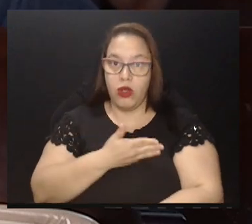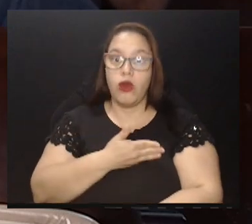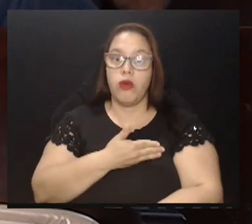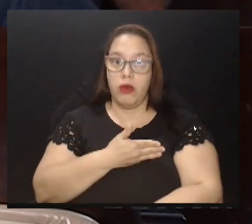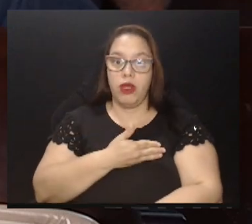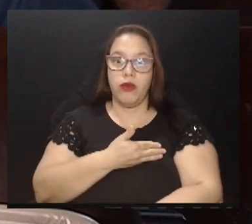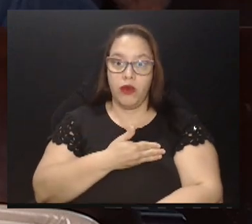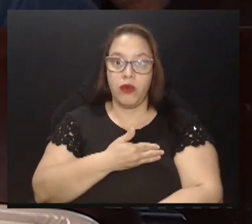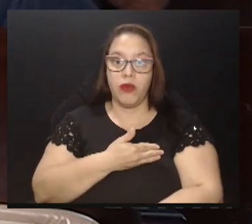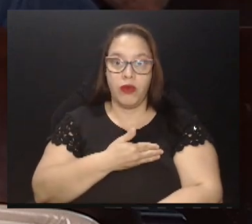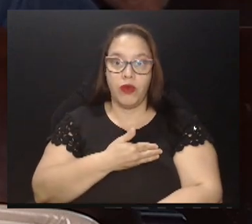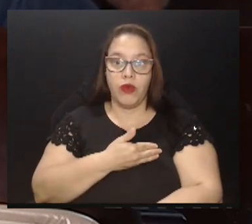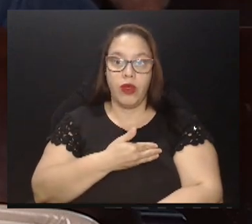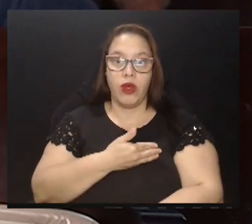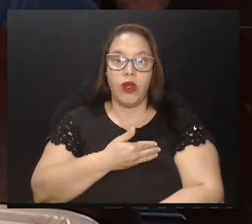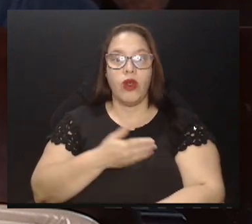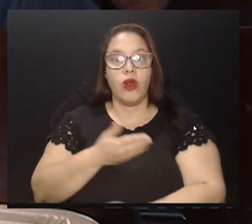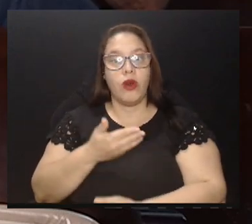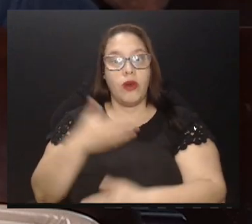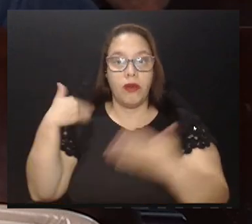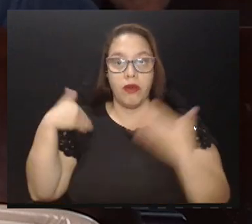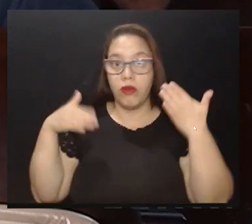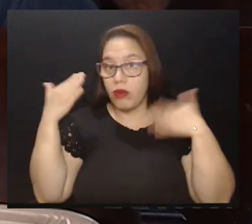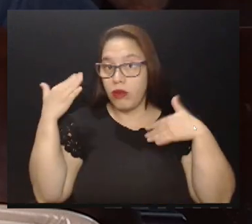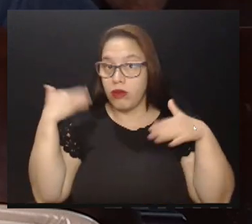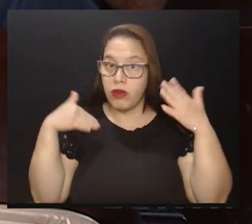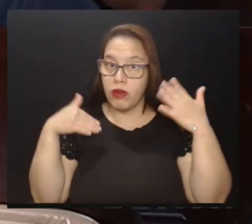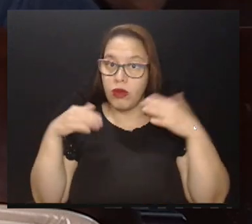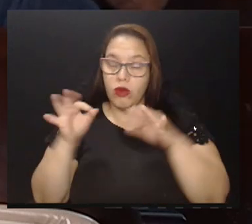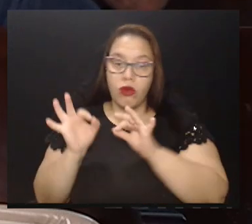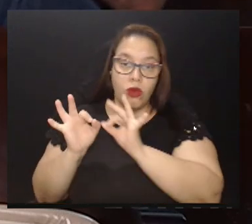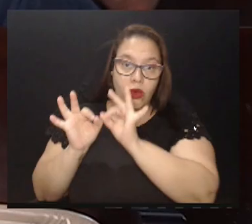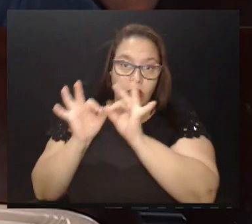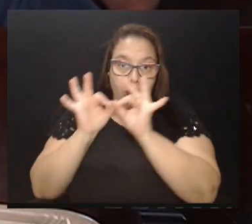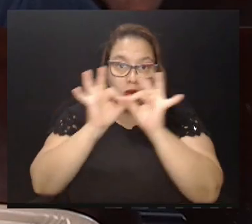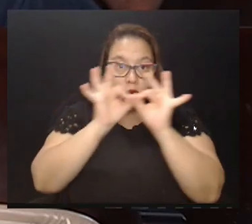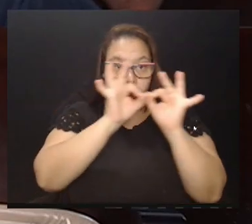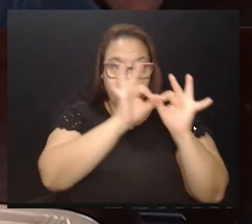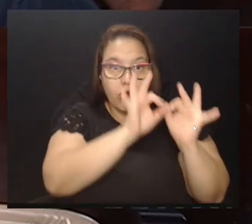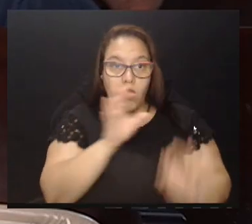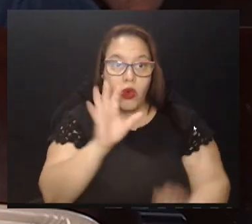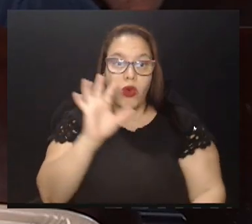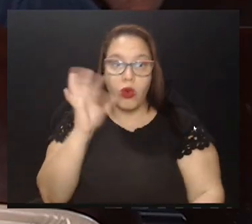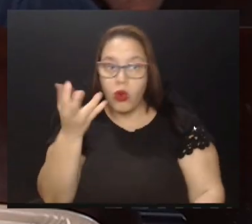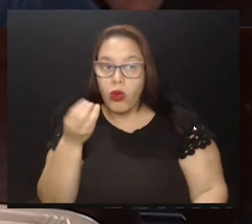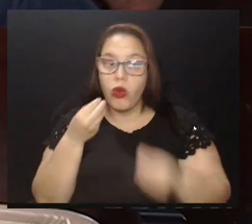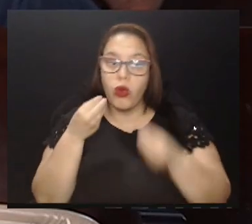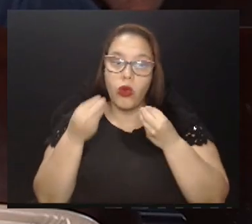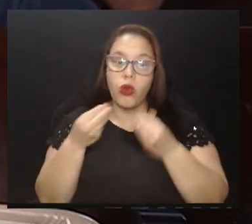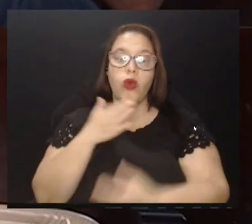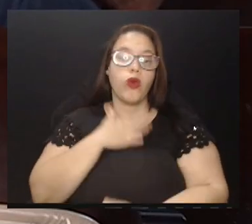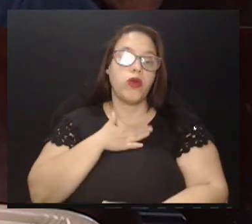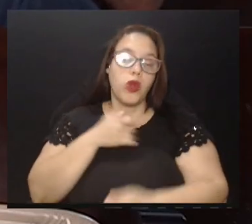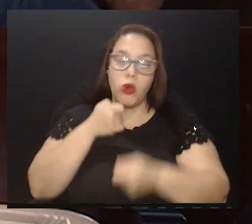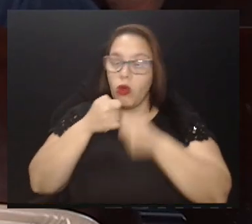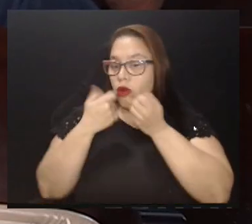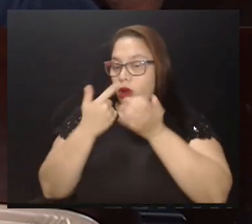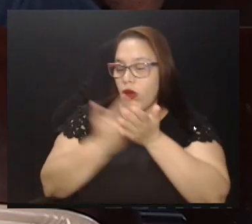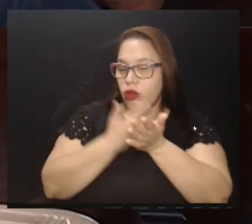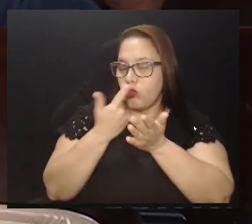essa amiga e eu fui vendo o que acontecia, como é que era e tal. E aí, com o meu lado jornalístico, né?